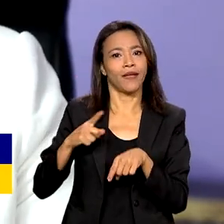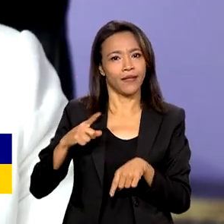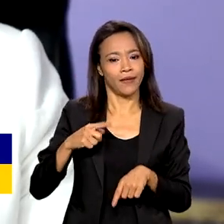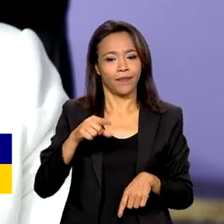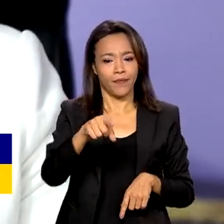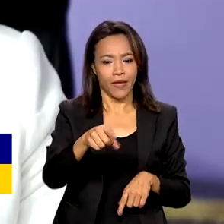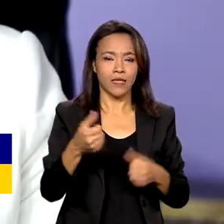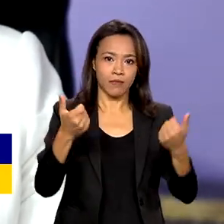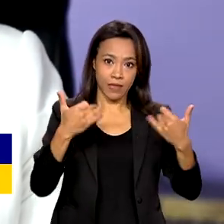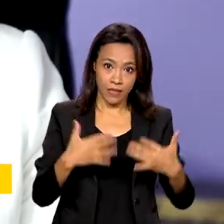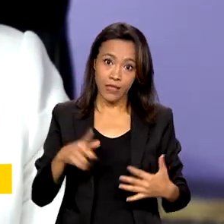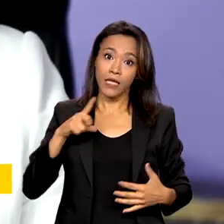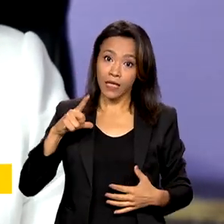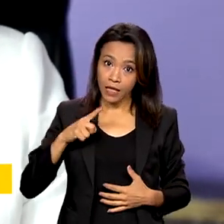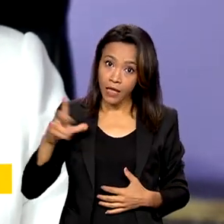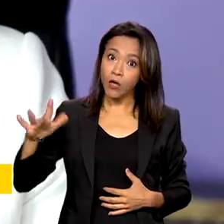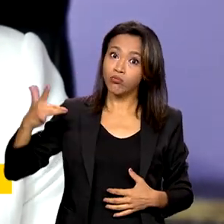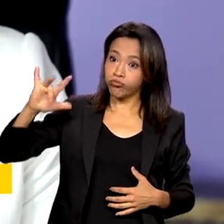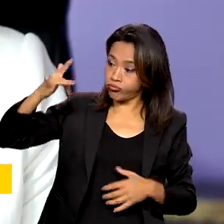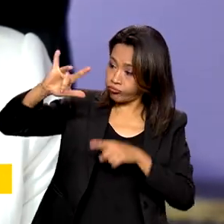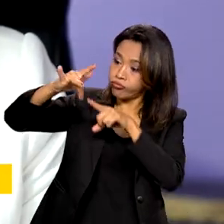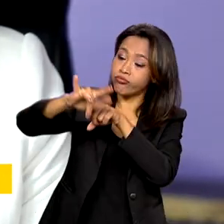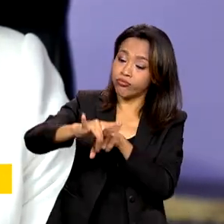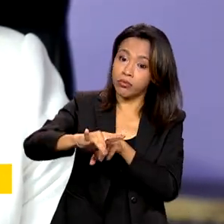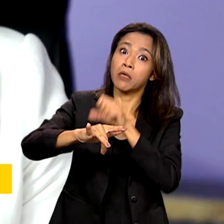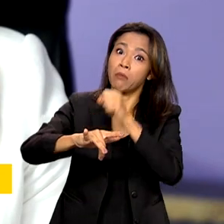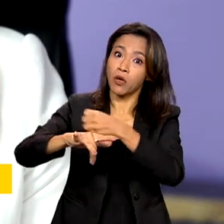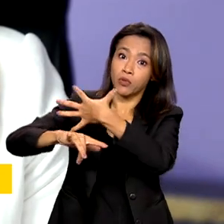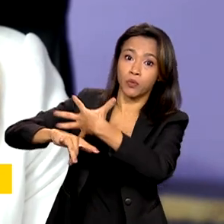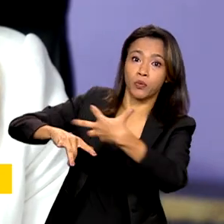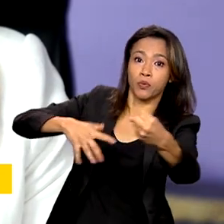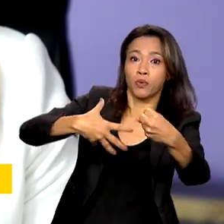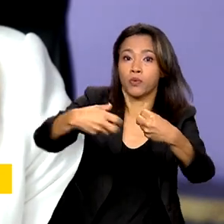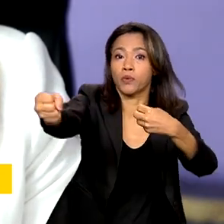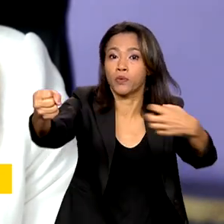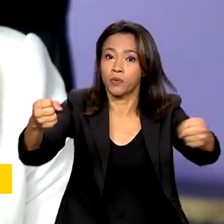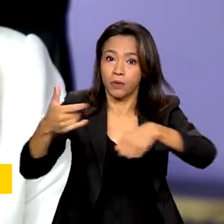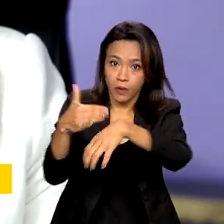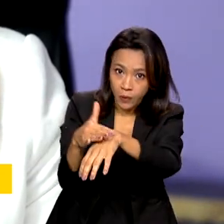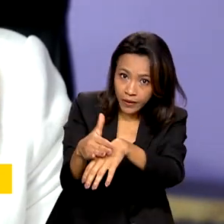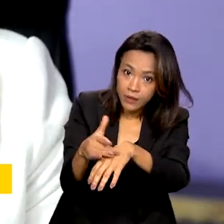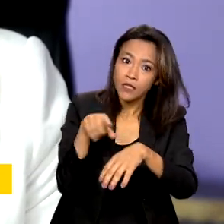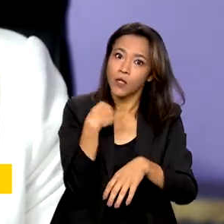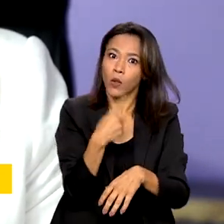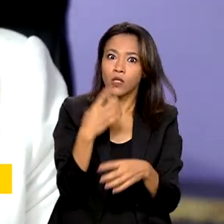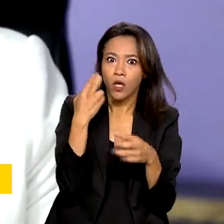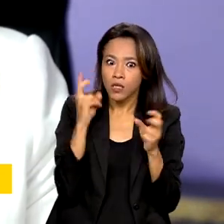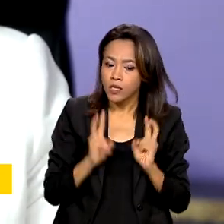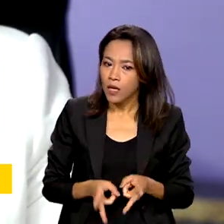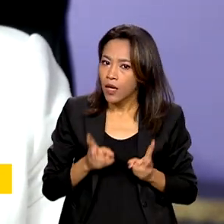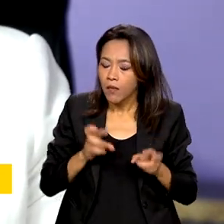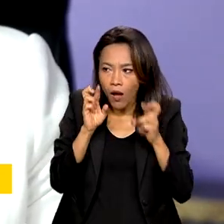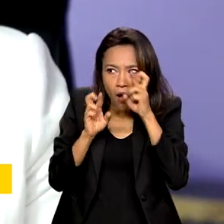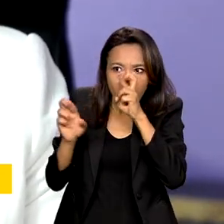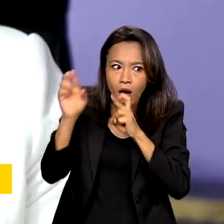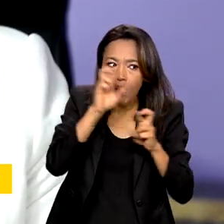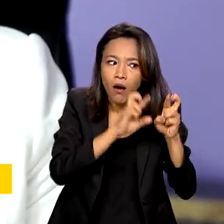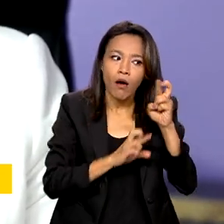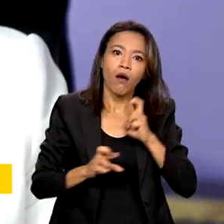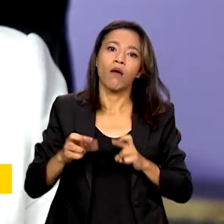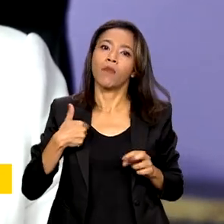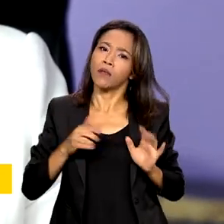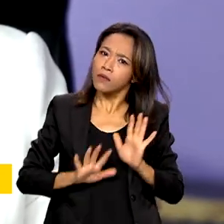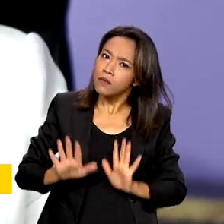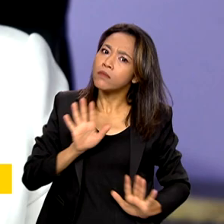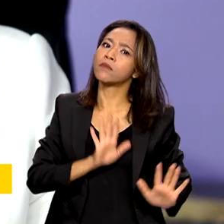mosquito que vai nos transmitir essa doença então a gente precisa estar sempre vigilante quanto aos cuidados a